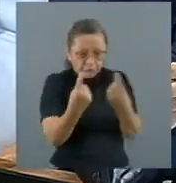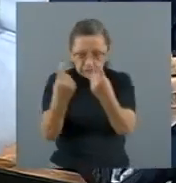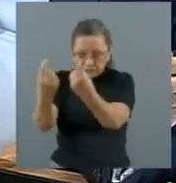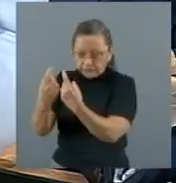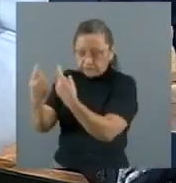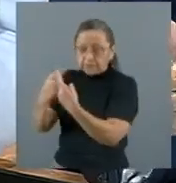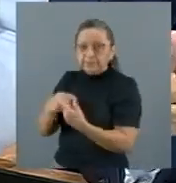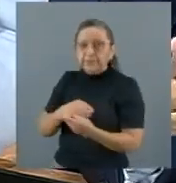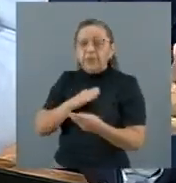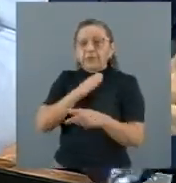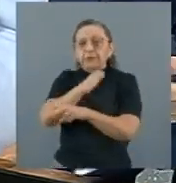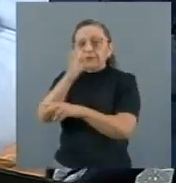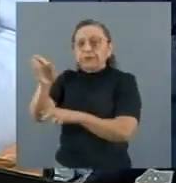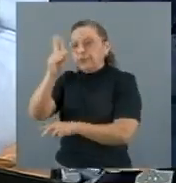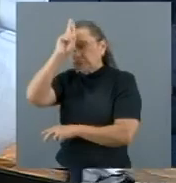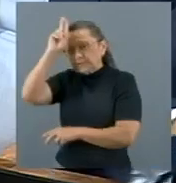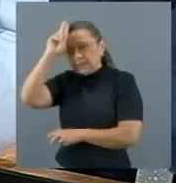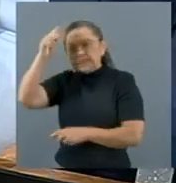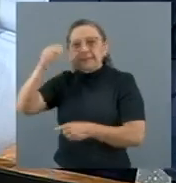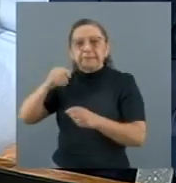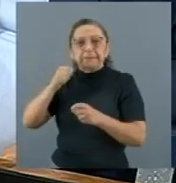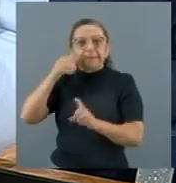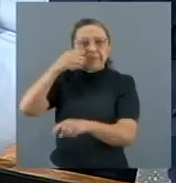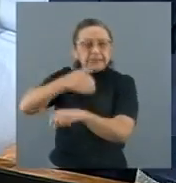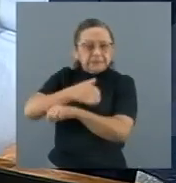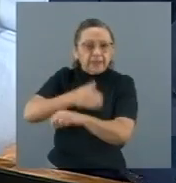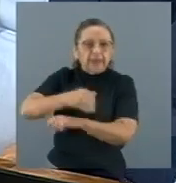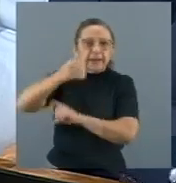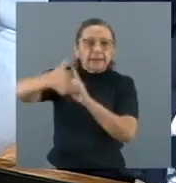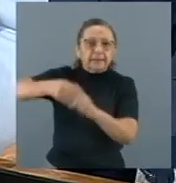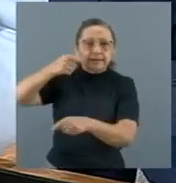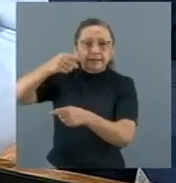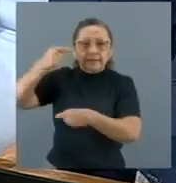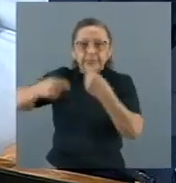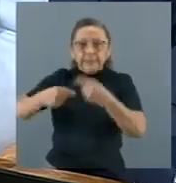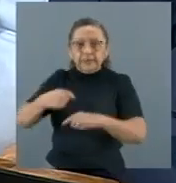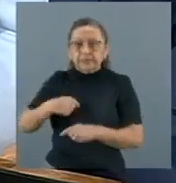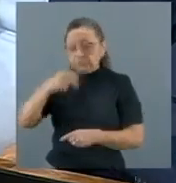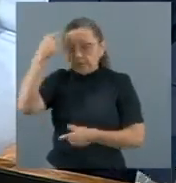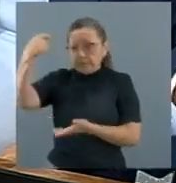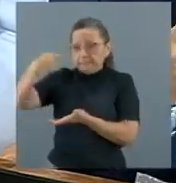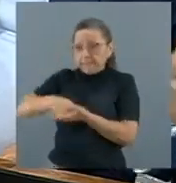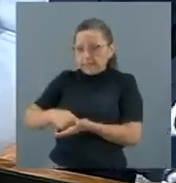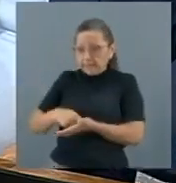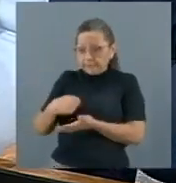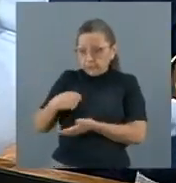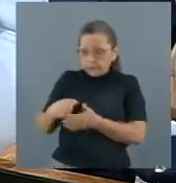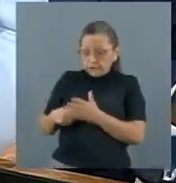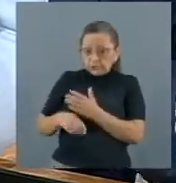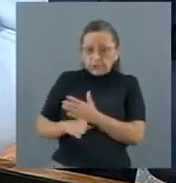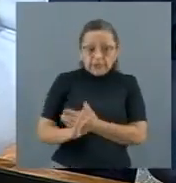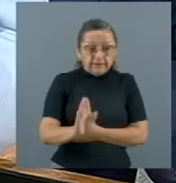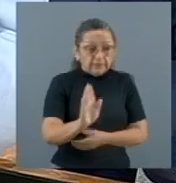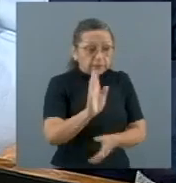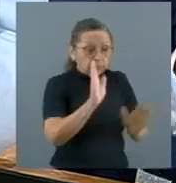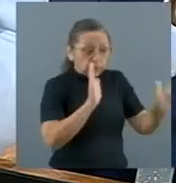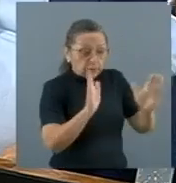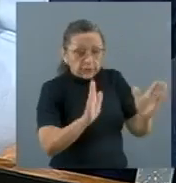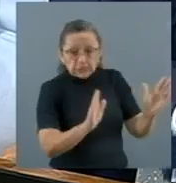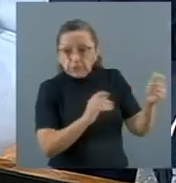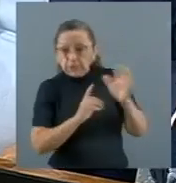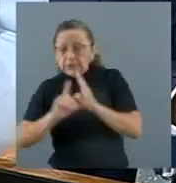nas universidades e eu era poupado na entrada e na saída e durante o debate. E, para mim, isso era uma coisa interessante, porque